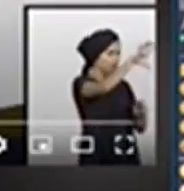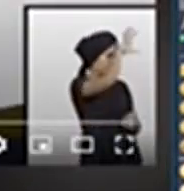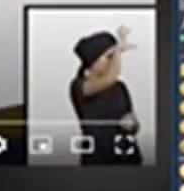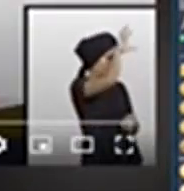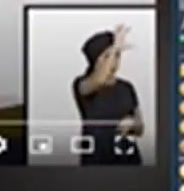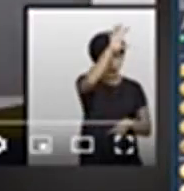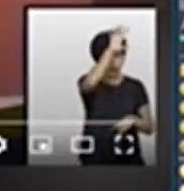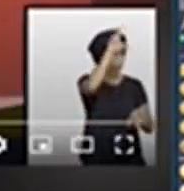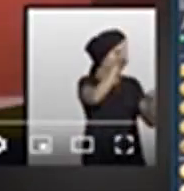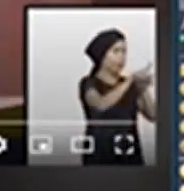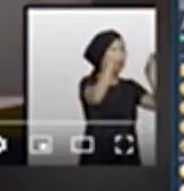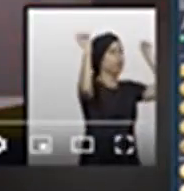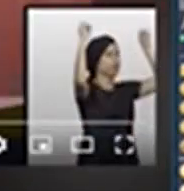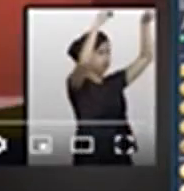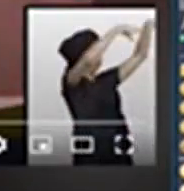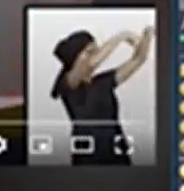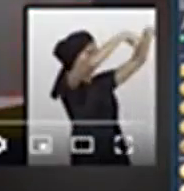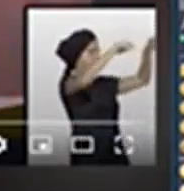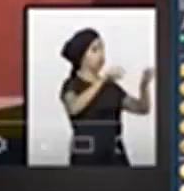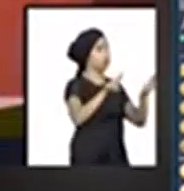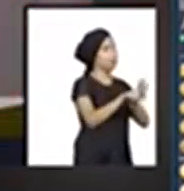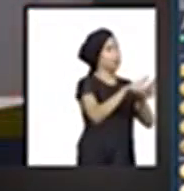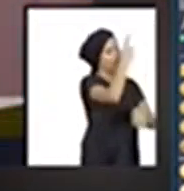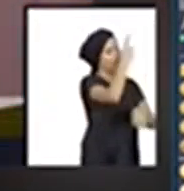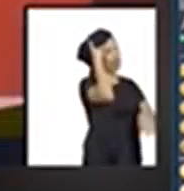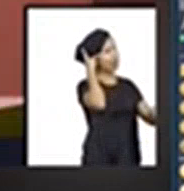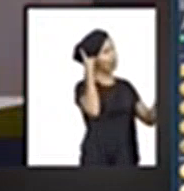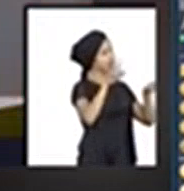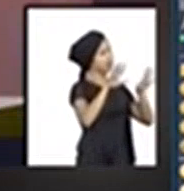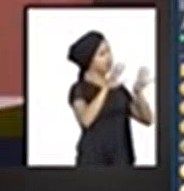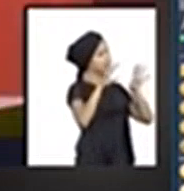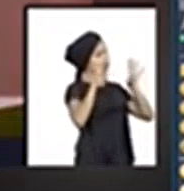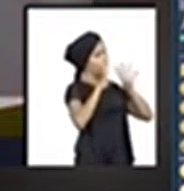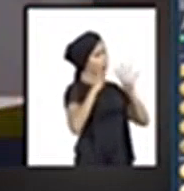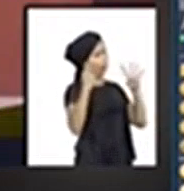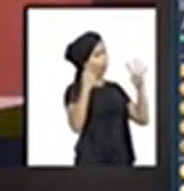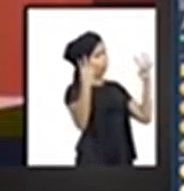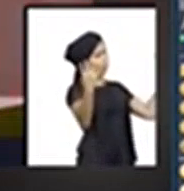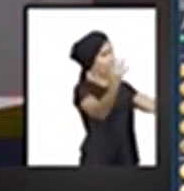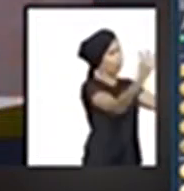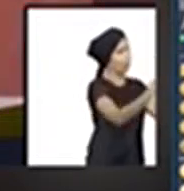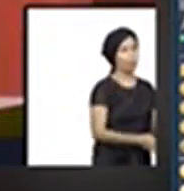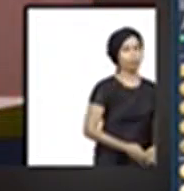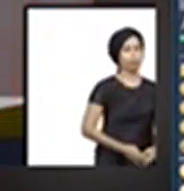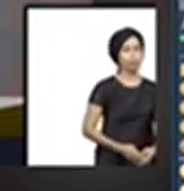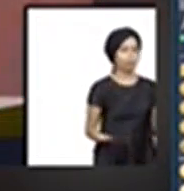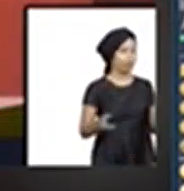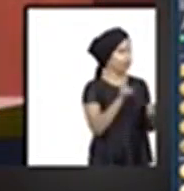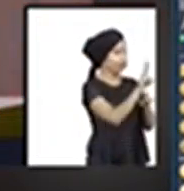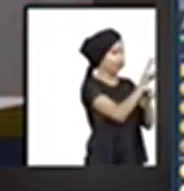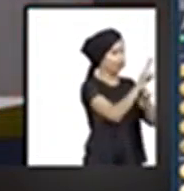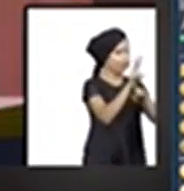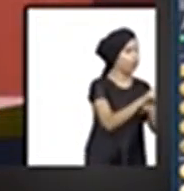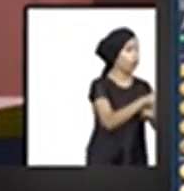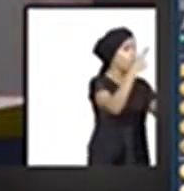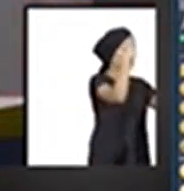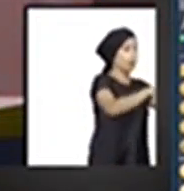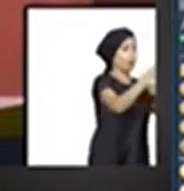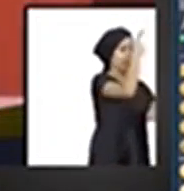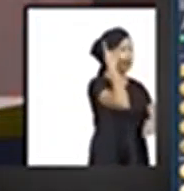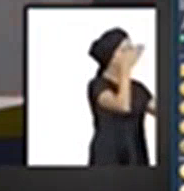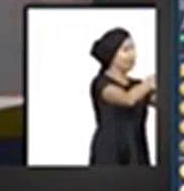com barreira humana. É colocado um colaborador num determinado ponto onde ninguém pode atravessar ali porque ele não vai deixar passar.